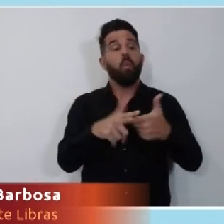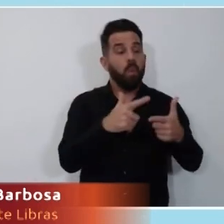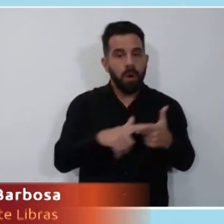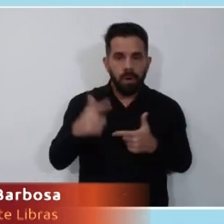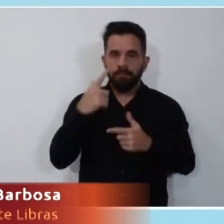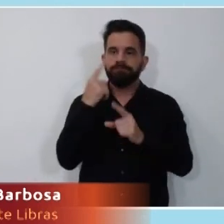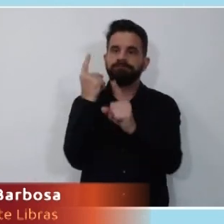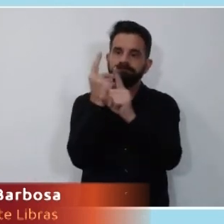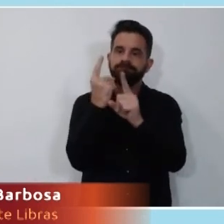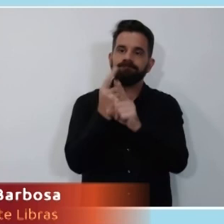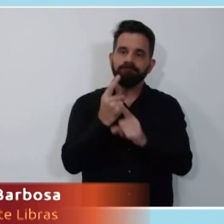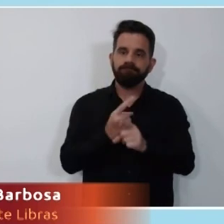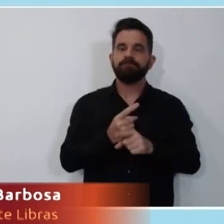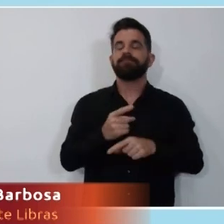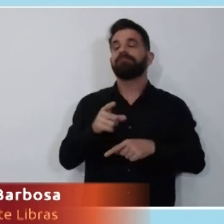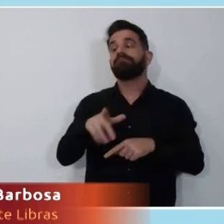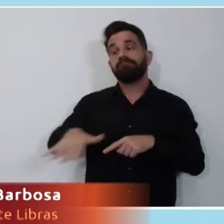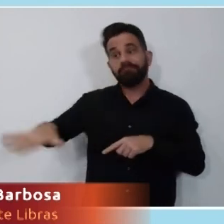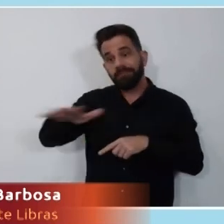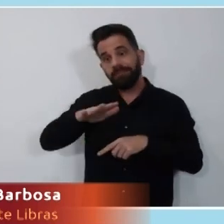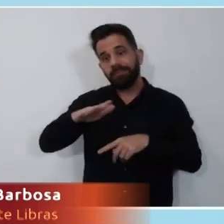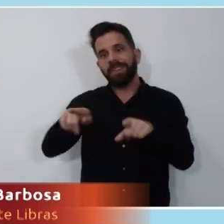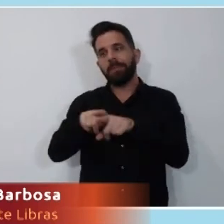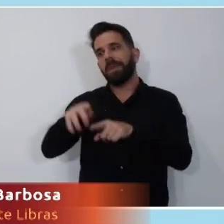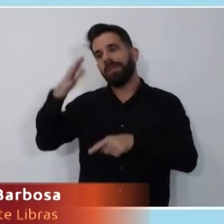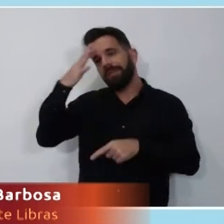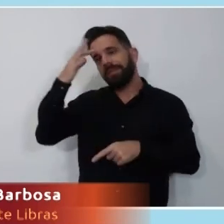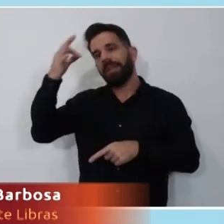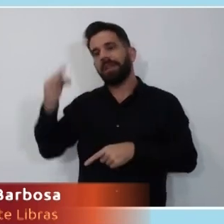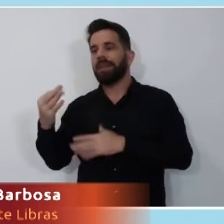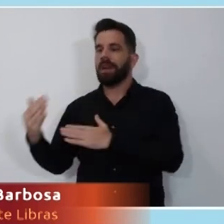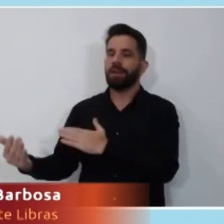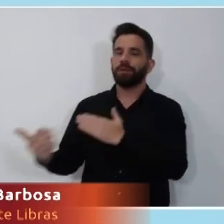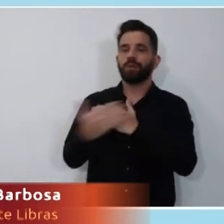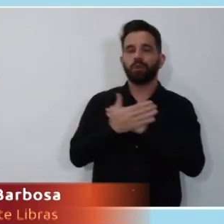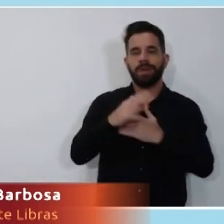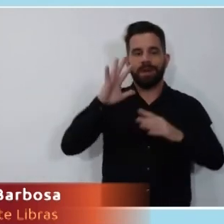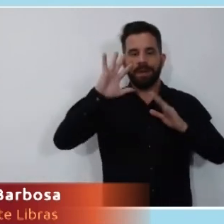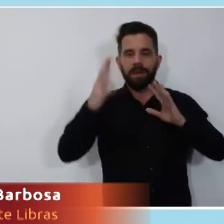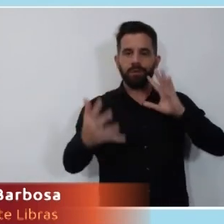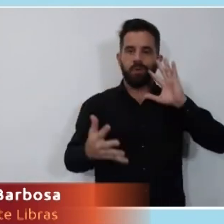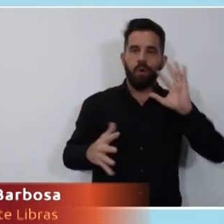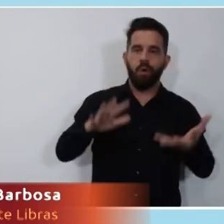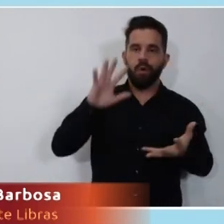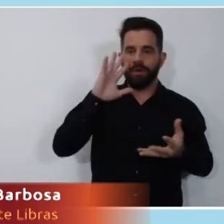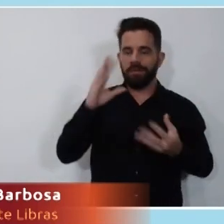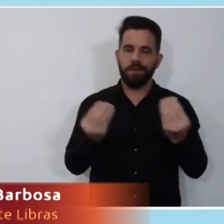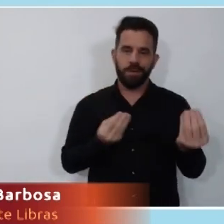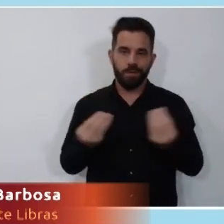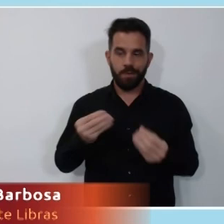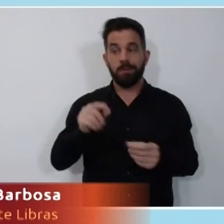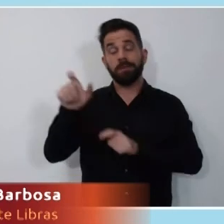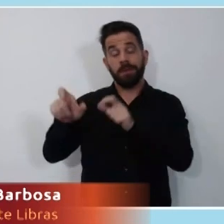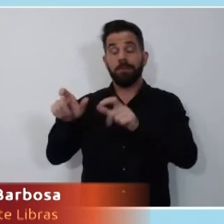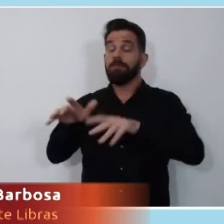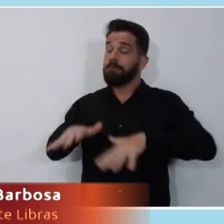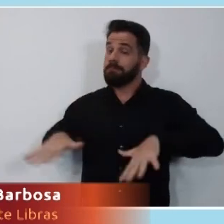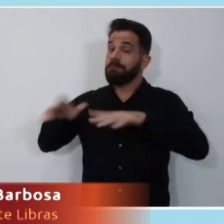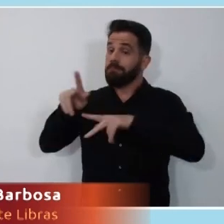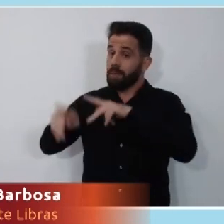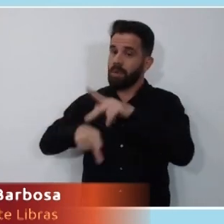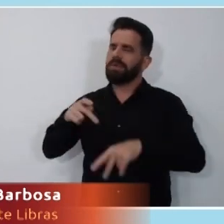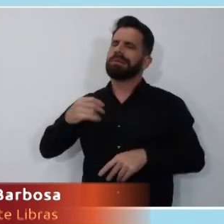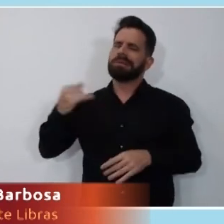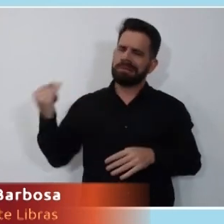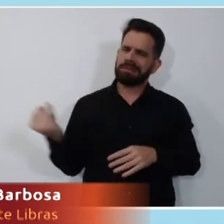entender como eles podem nos ajudar nas soluções. Então, eu acho que é importante,